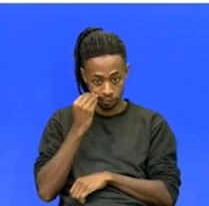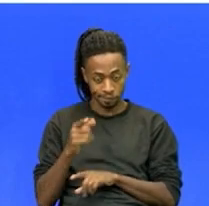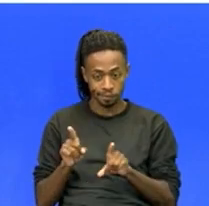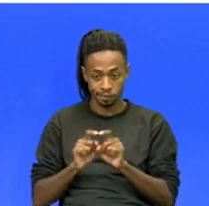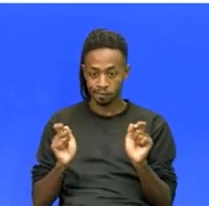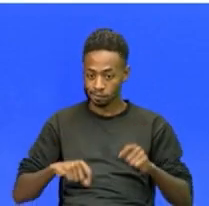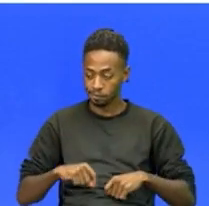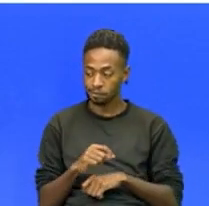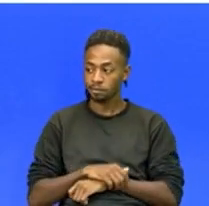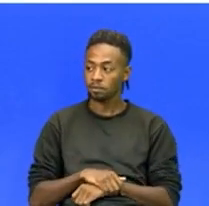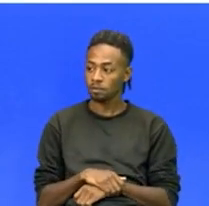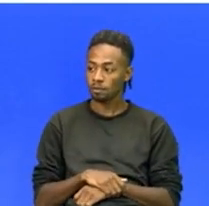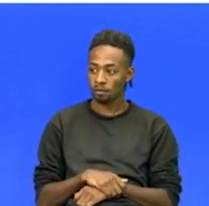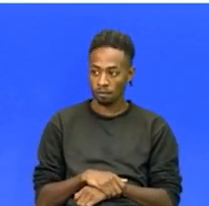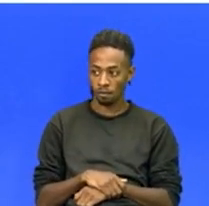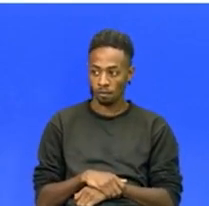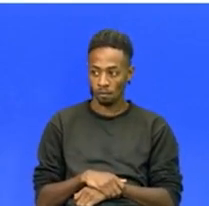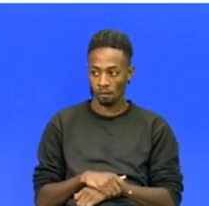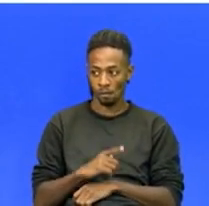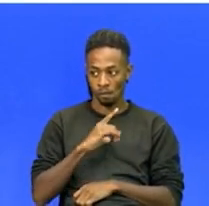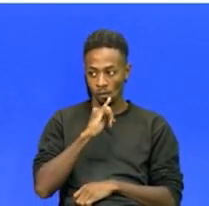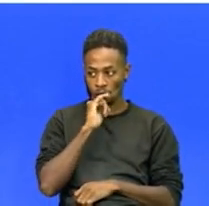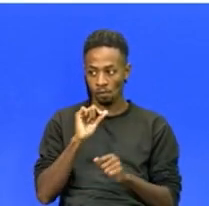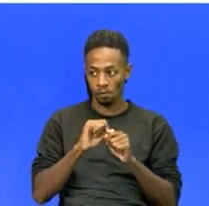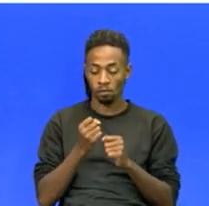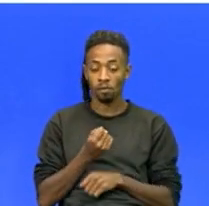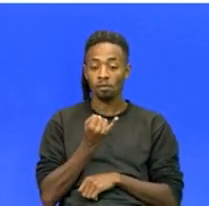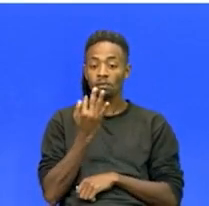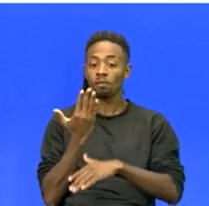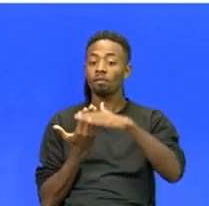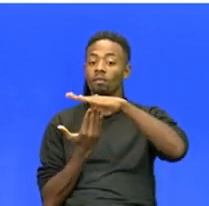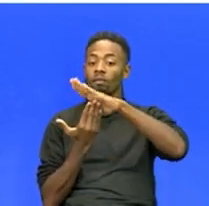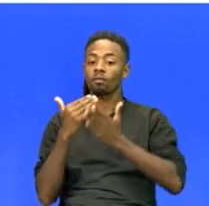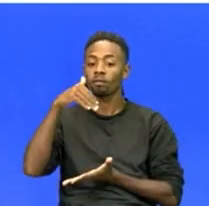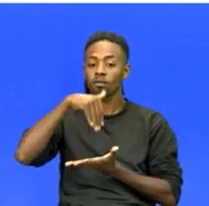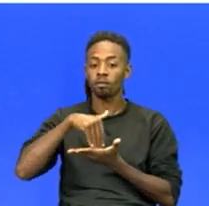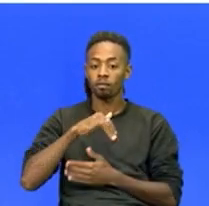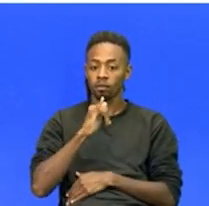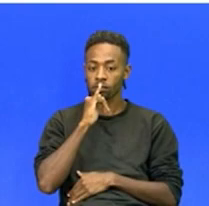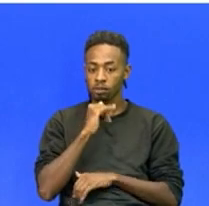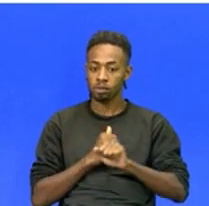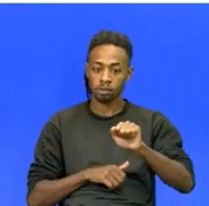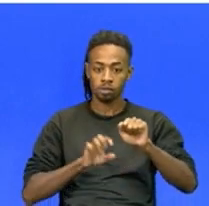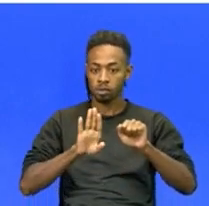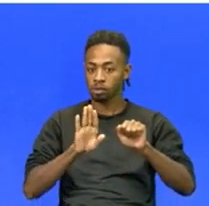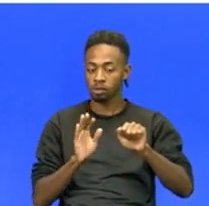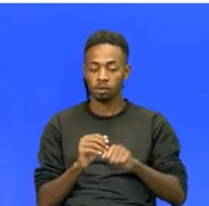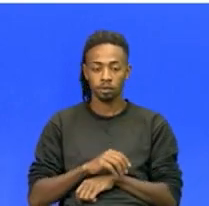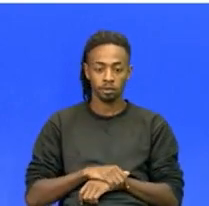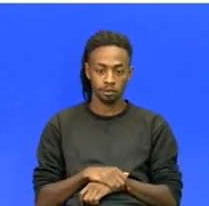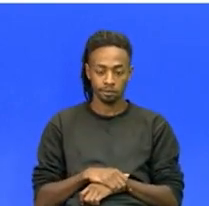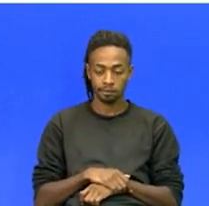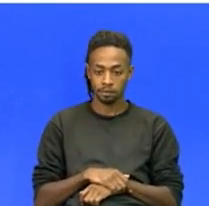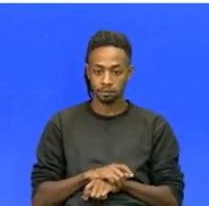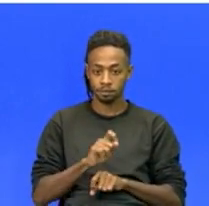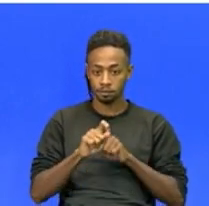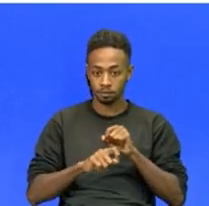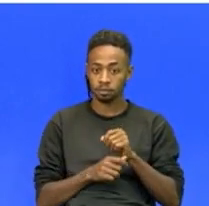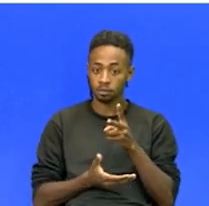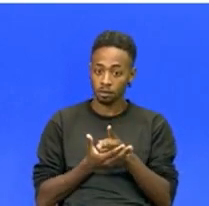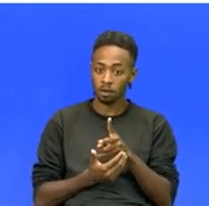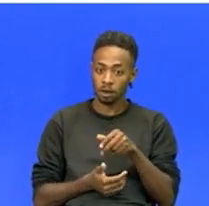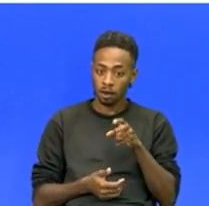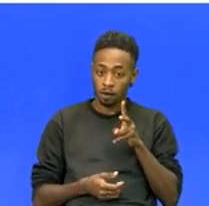função. Quando a gente tem, para saber o máximo e o mínimo, também o ponto crítico. Quando A e B é o ponto crítico de uma função, as derivadas parciais